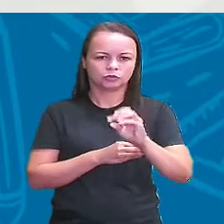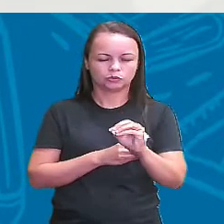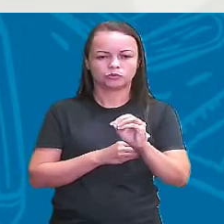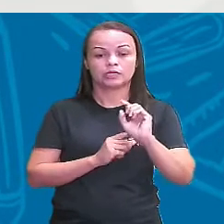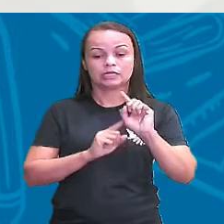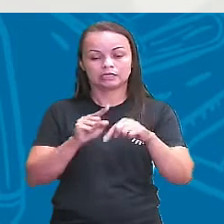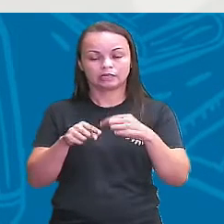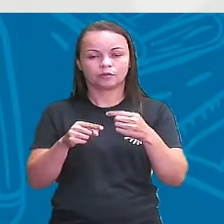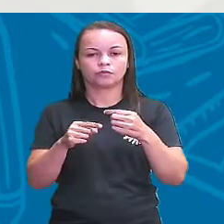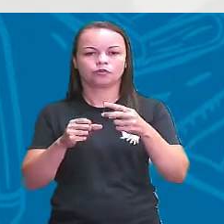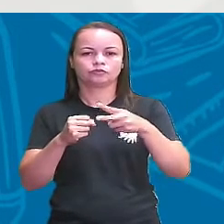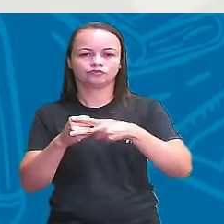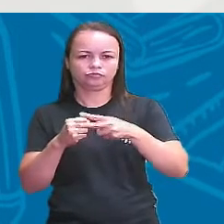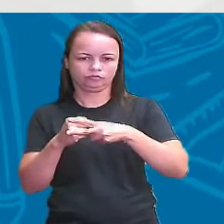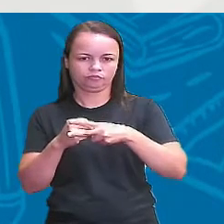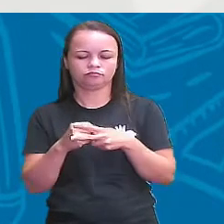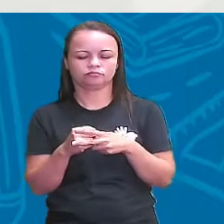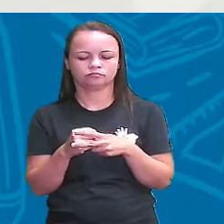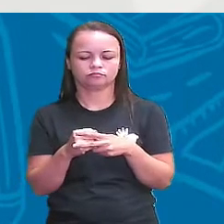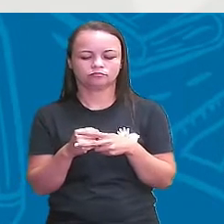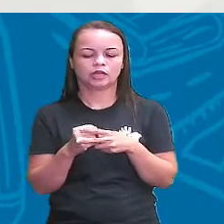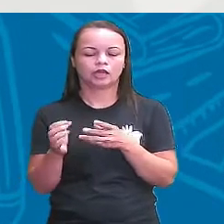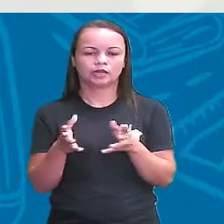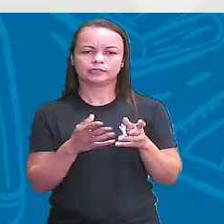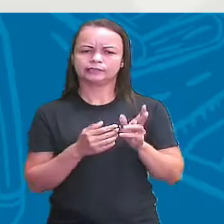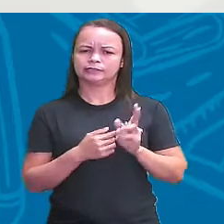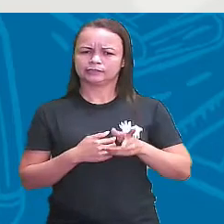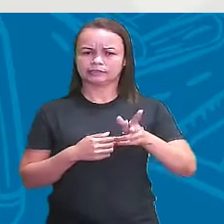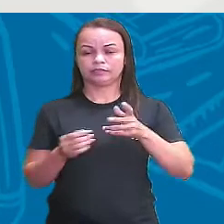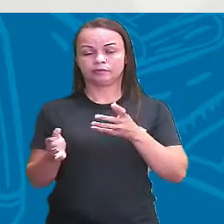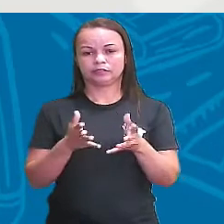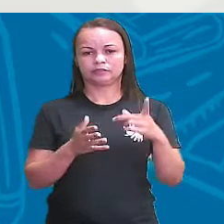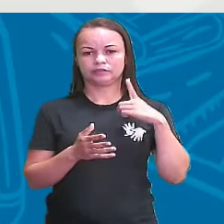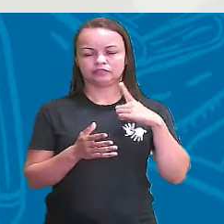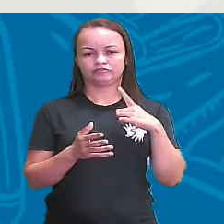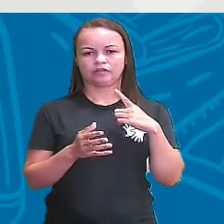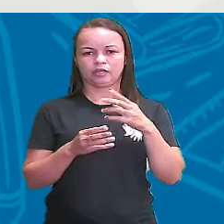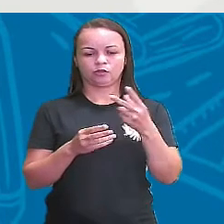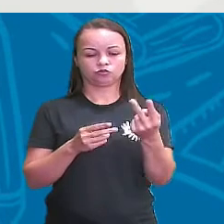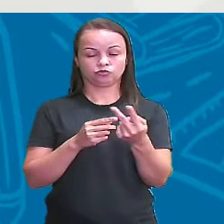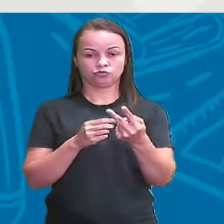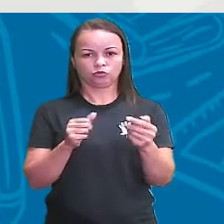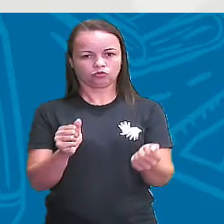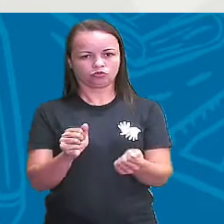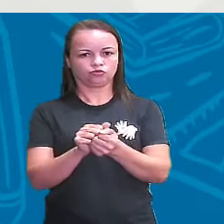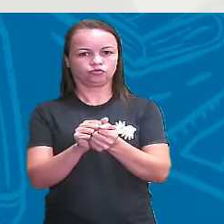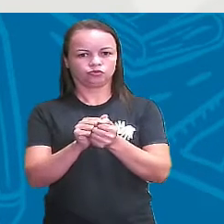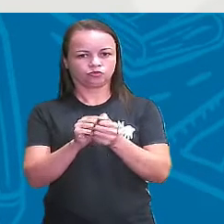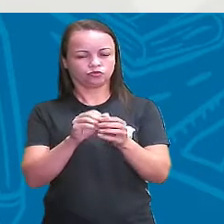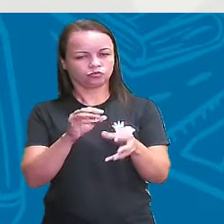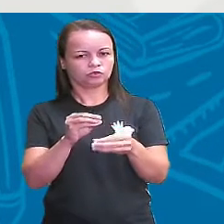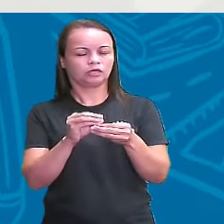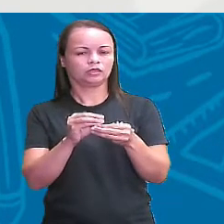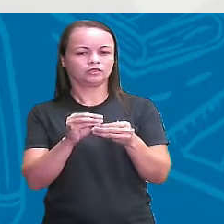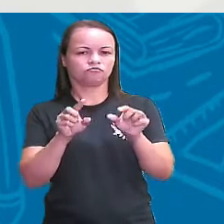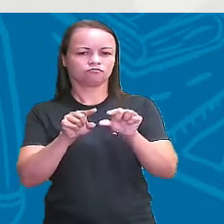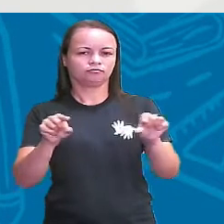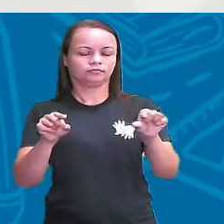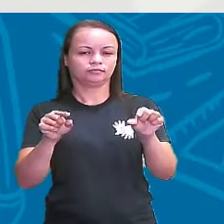coloca o verbo. Então, sempre que a gente tiver os dois complementos ao mesmo tempo numa